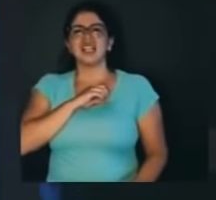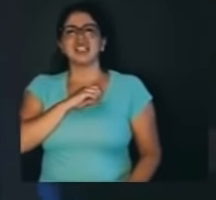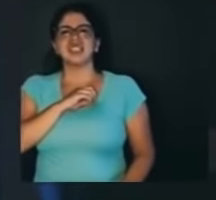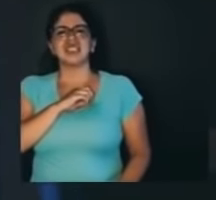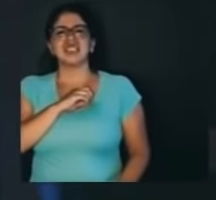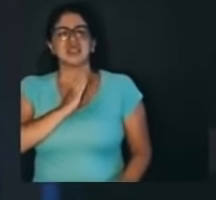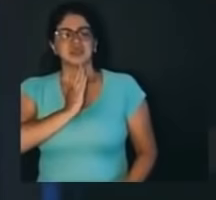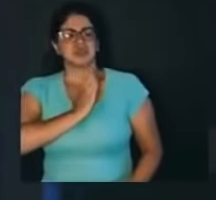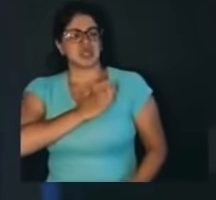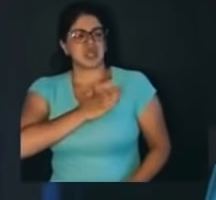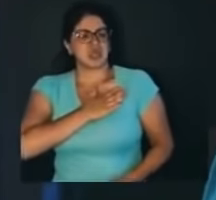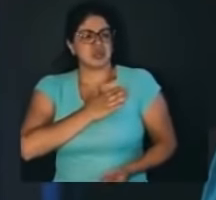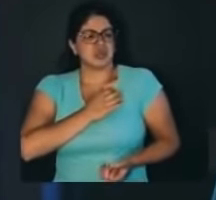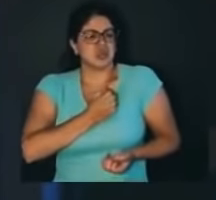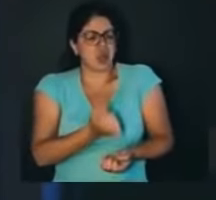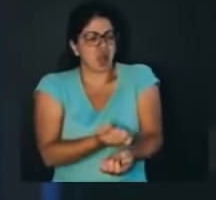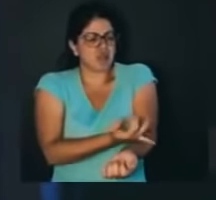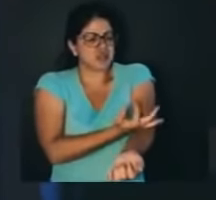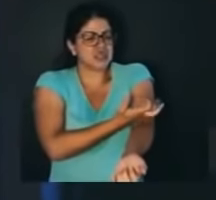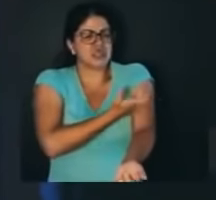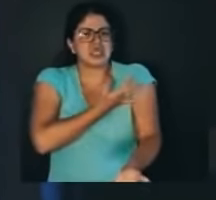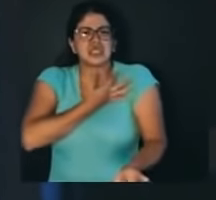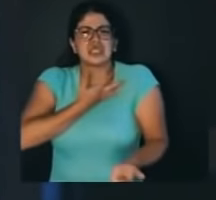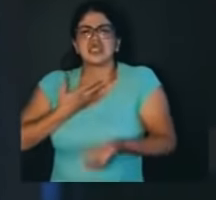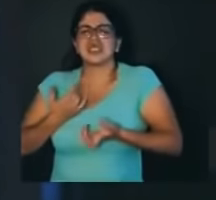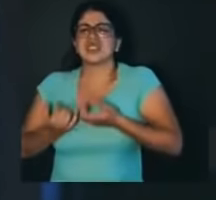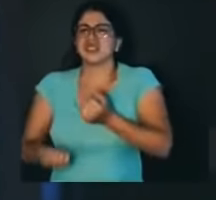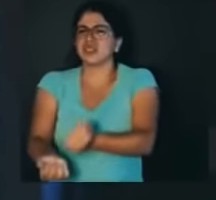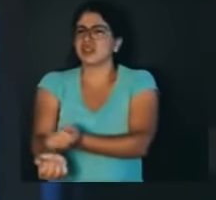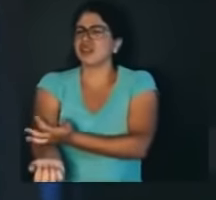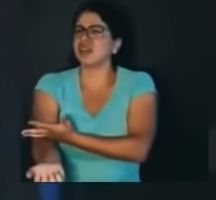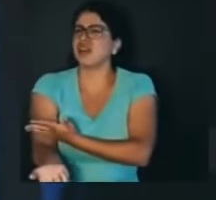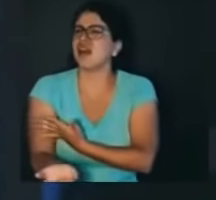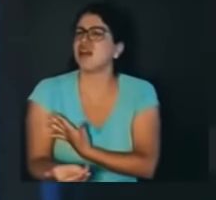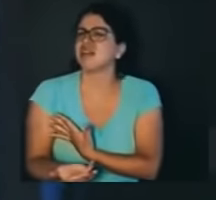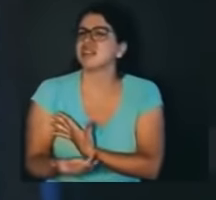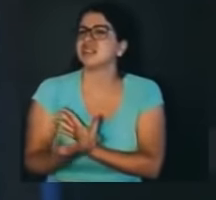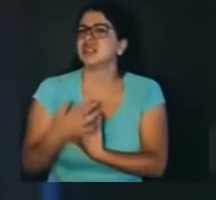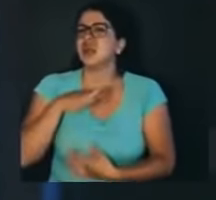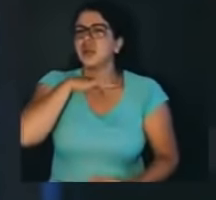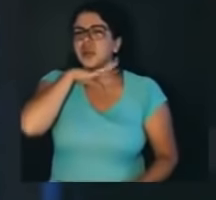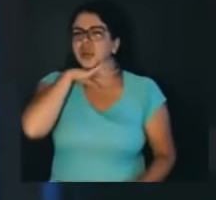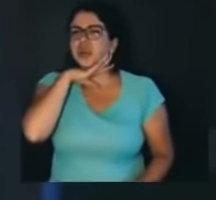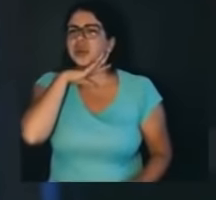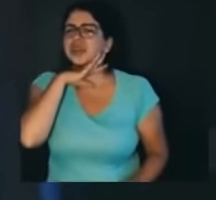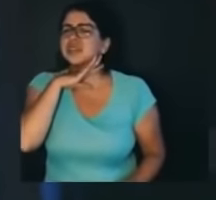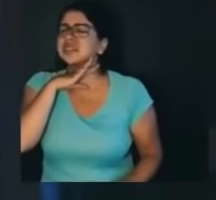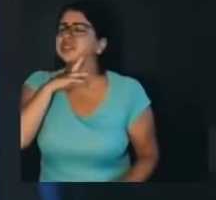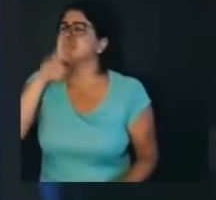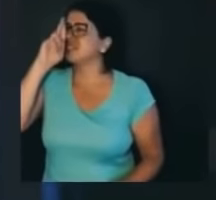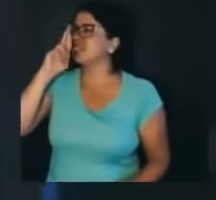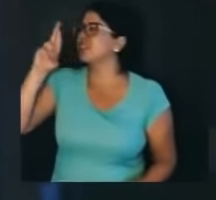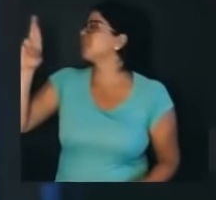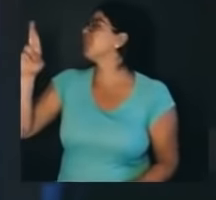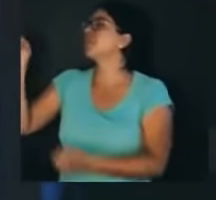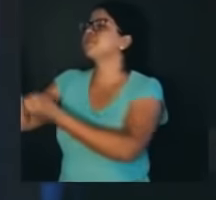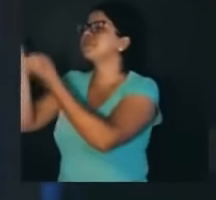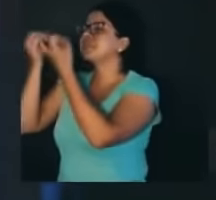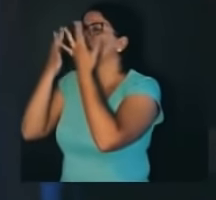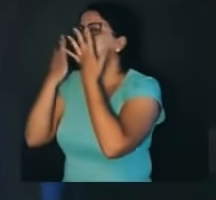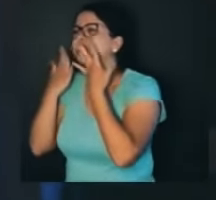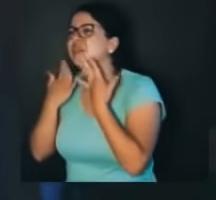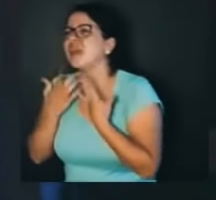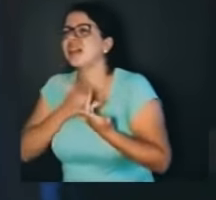foram proferidas, Senhor, palavras, oh Deus, que denegriram a sua autoestima, Senhor. Oh Deus, gera